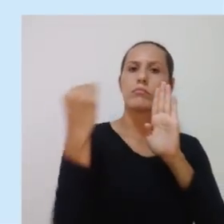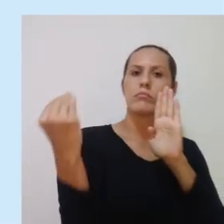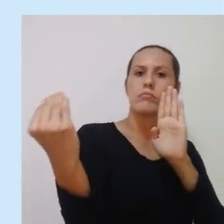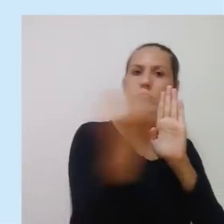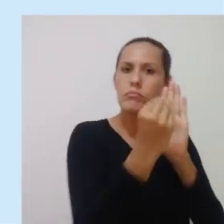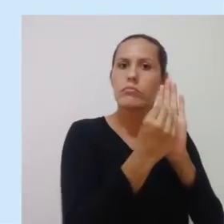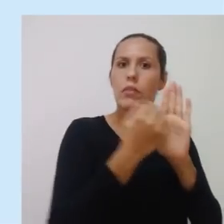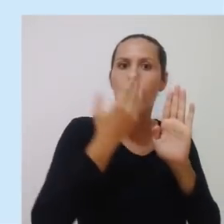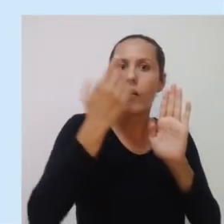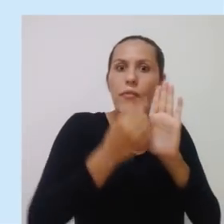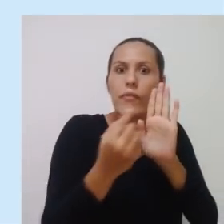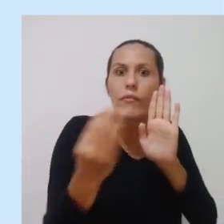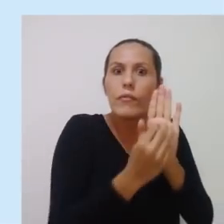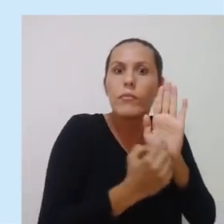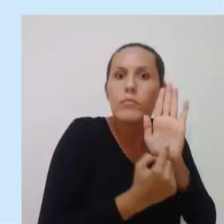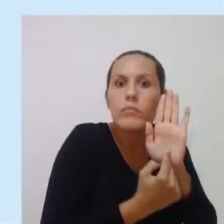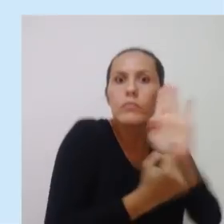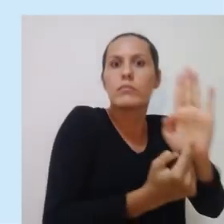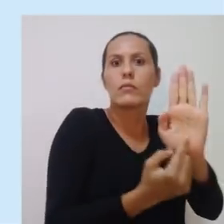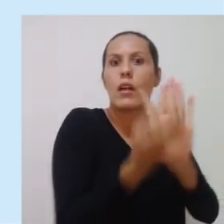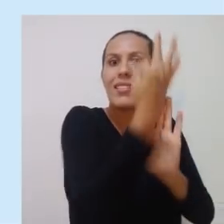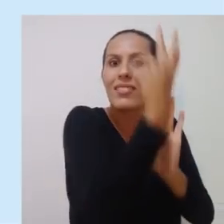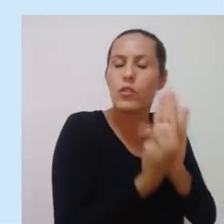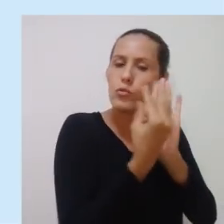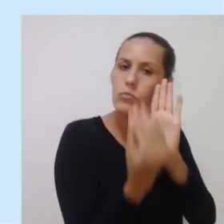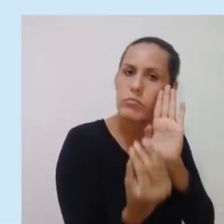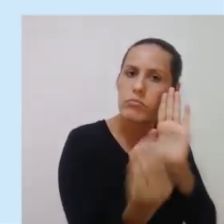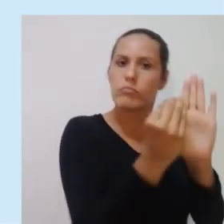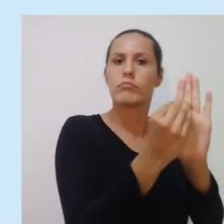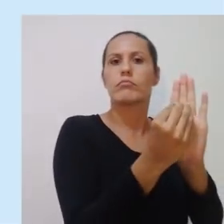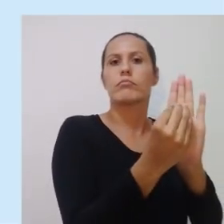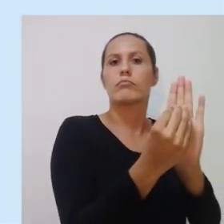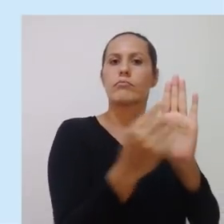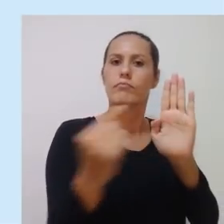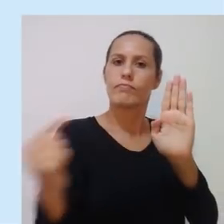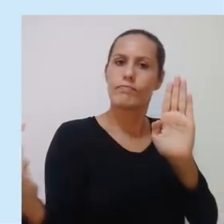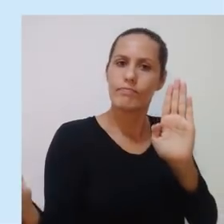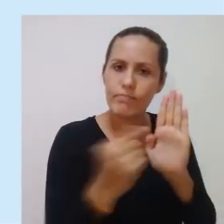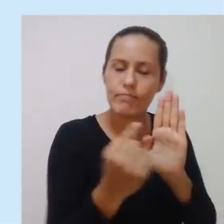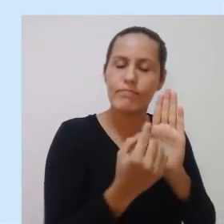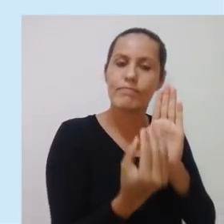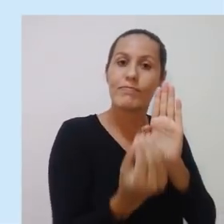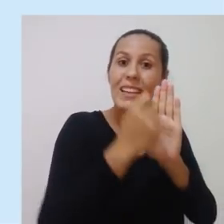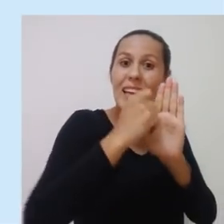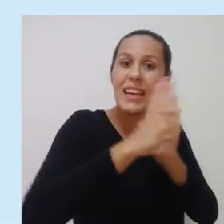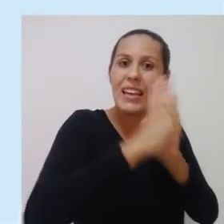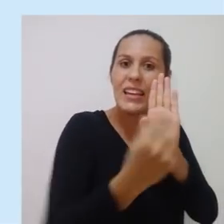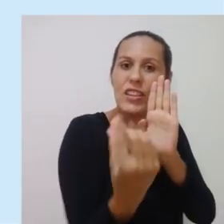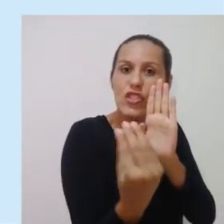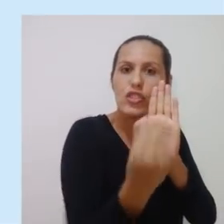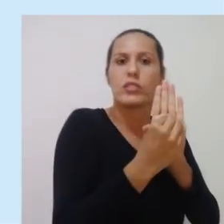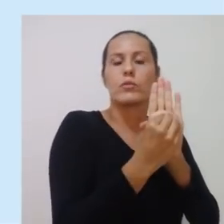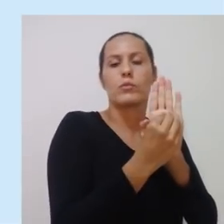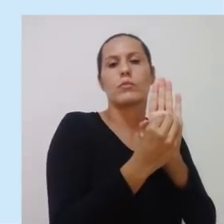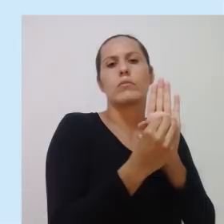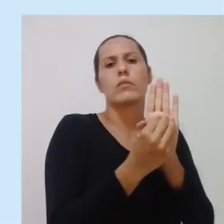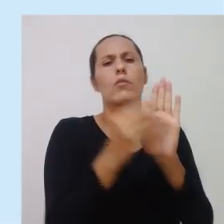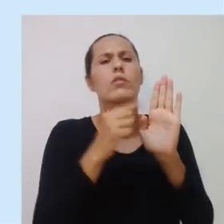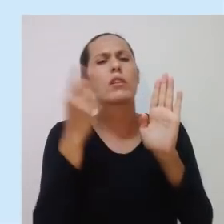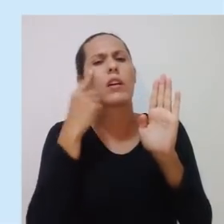dito explicitamente, aquilo foi manifestado no texto, aquilo foi